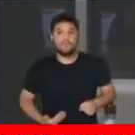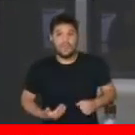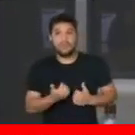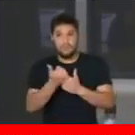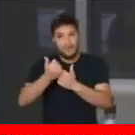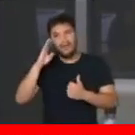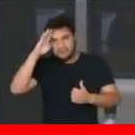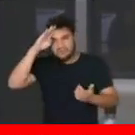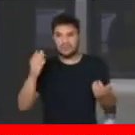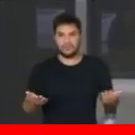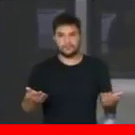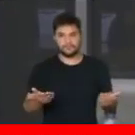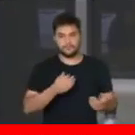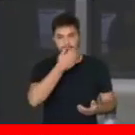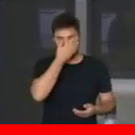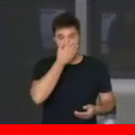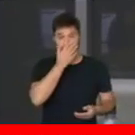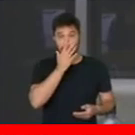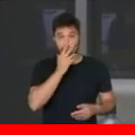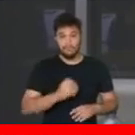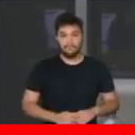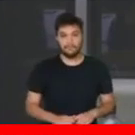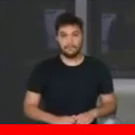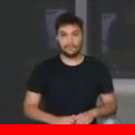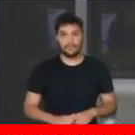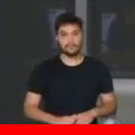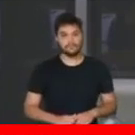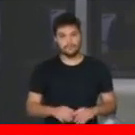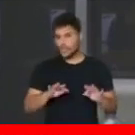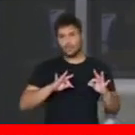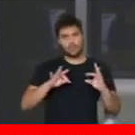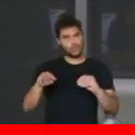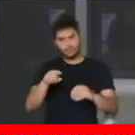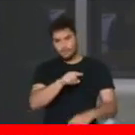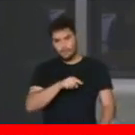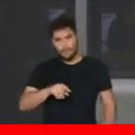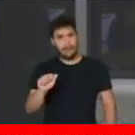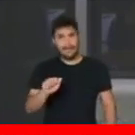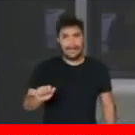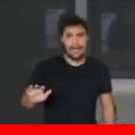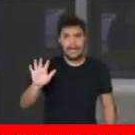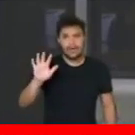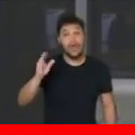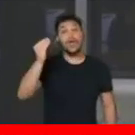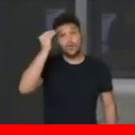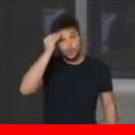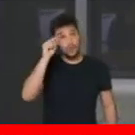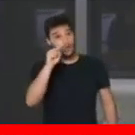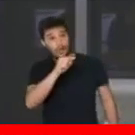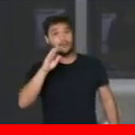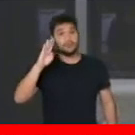que é o Bolsonaro. Resumindo, presidente, está tudo caro, a culpa é do Bolsonaro e